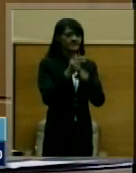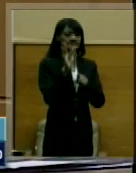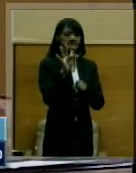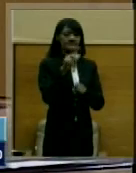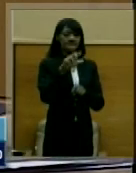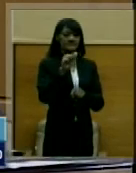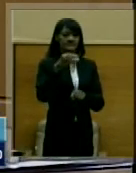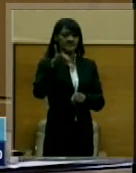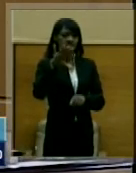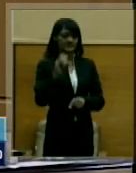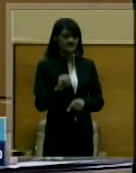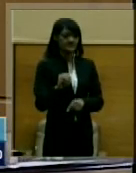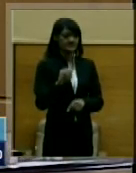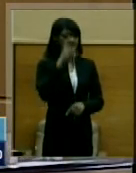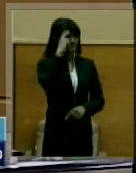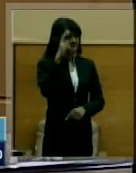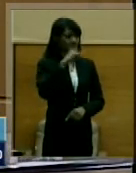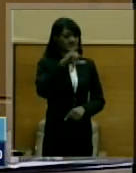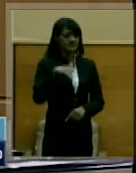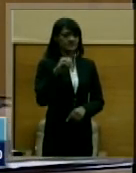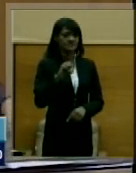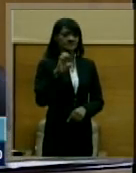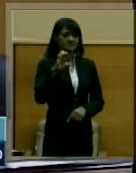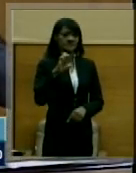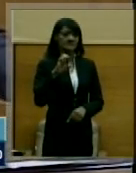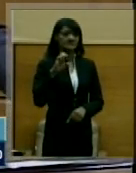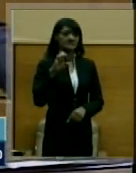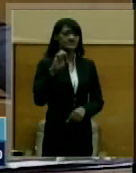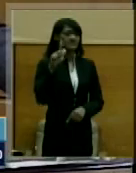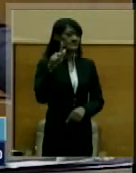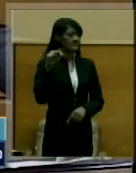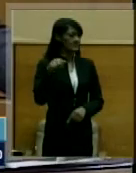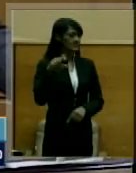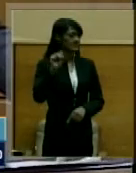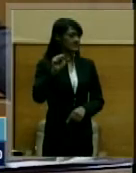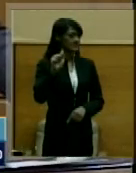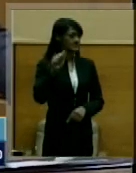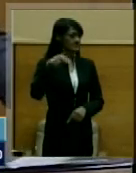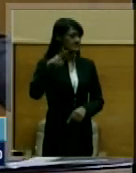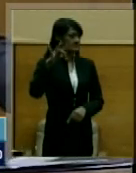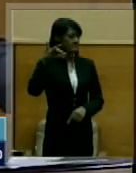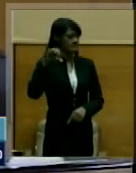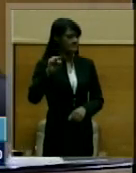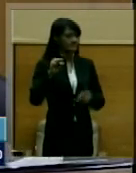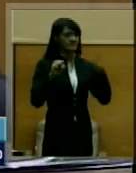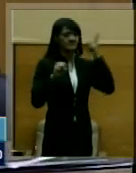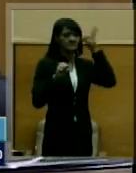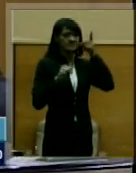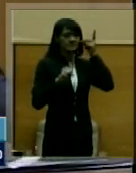senhor José Wilton de Góes Santos, conforme iniciativa dos deputados Vanderbal Marinho e Gorete